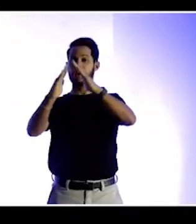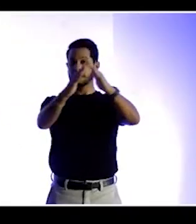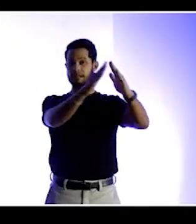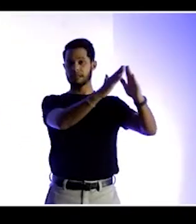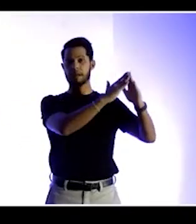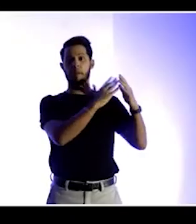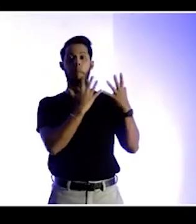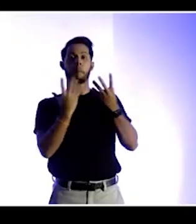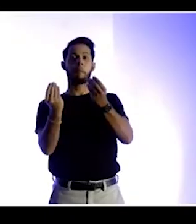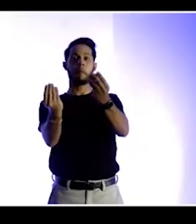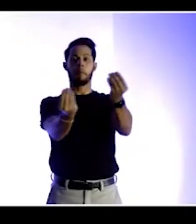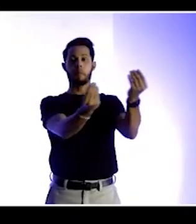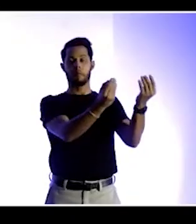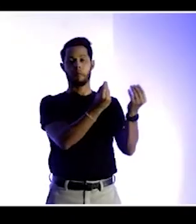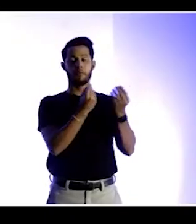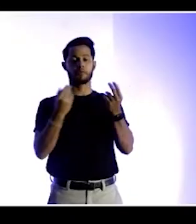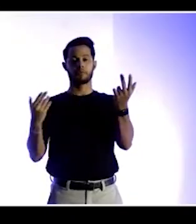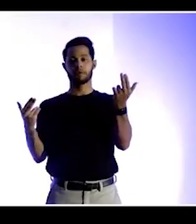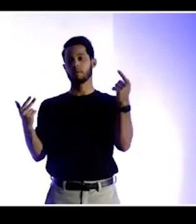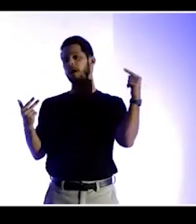ano. Obrigado.